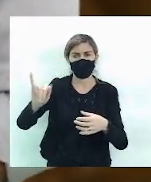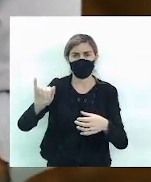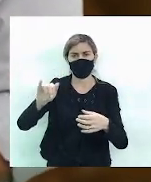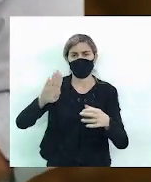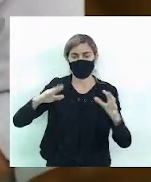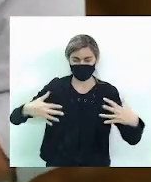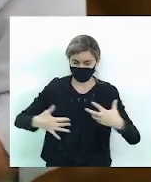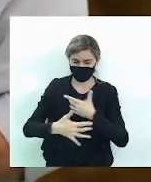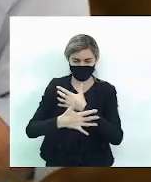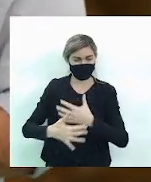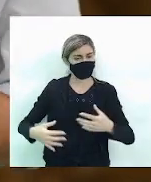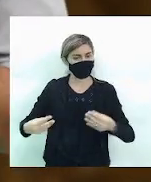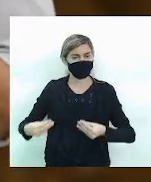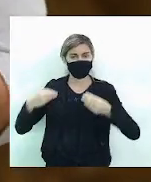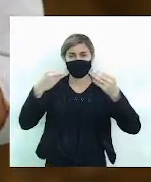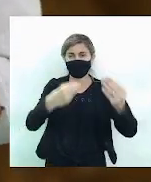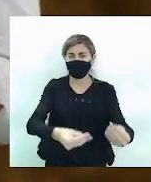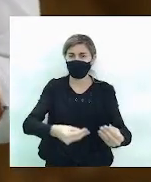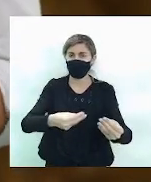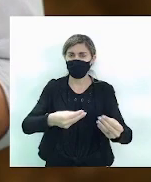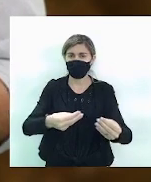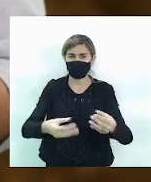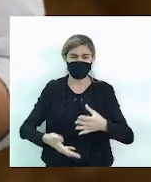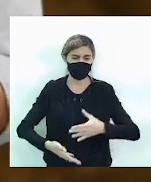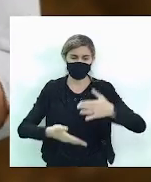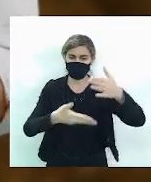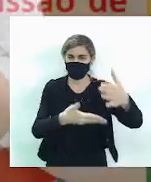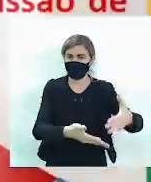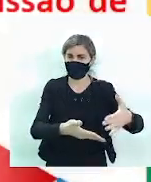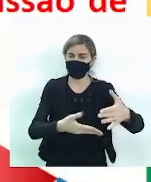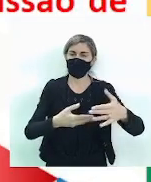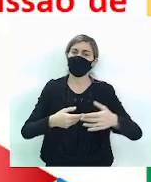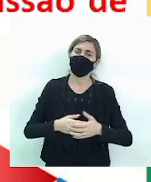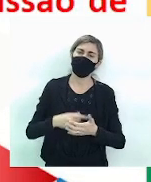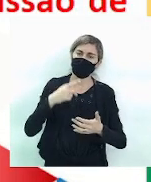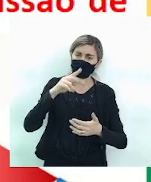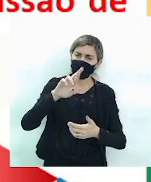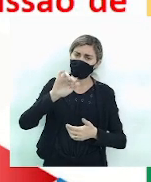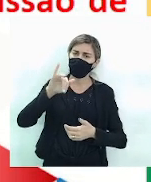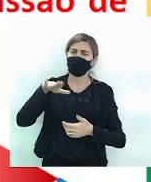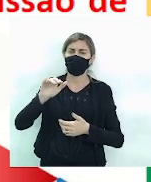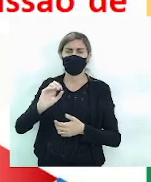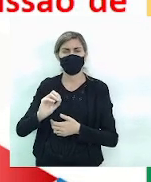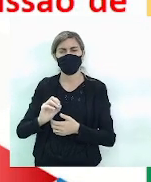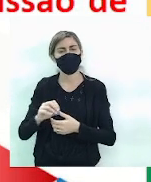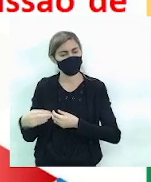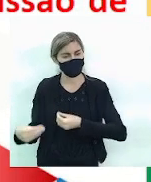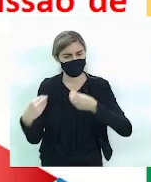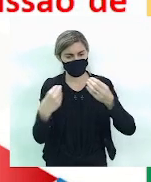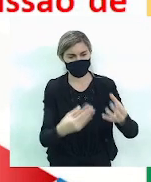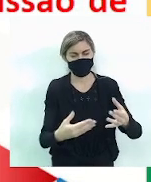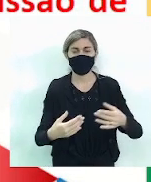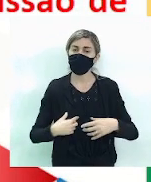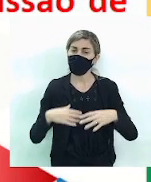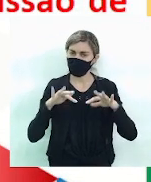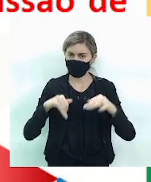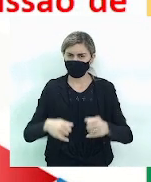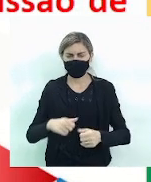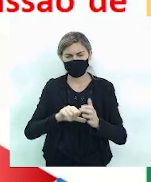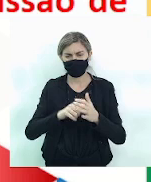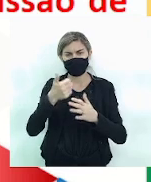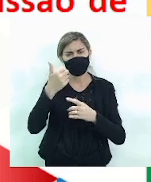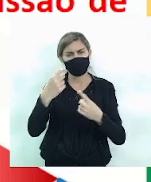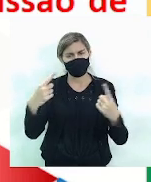Gonzaga. Sabia disso? Não. Ele recebeu a premiação de Luiz Gonzaga, né? E, finalmente, a primeira